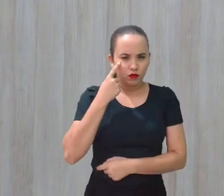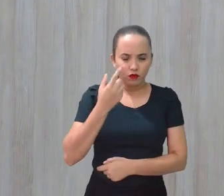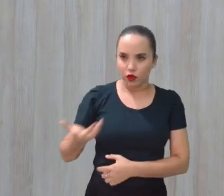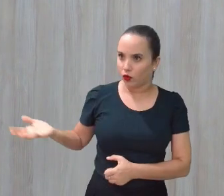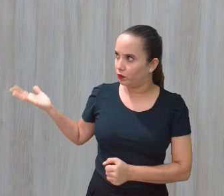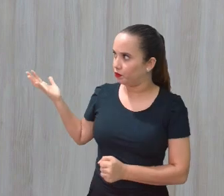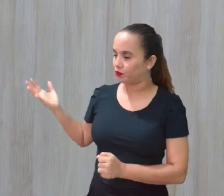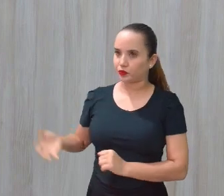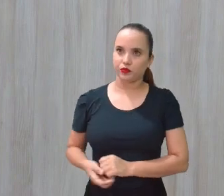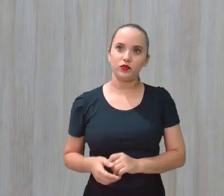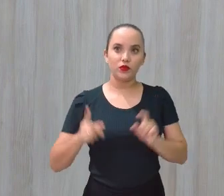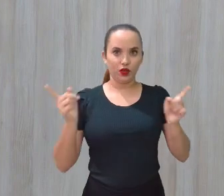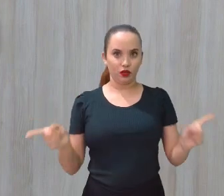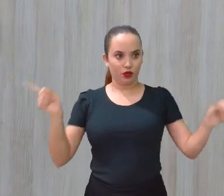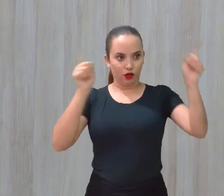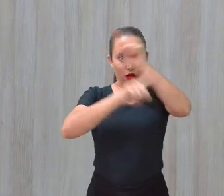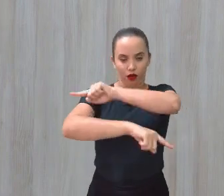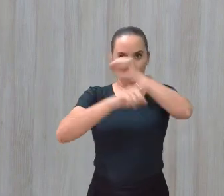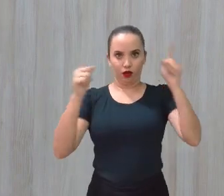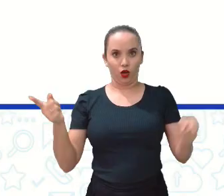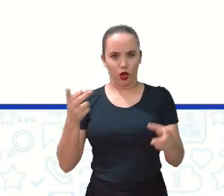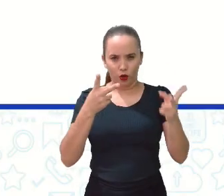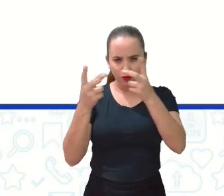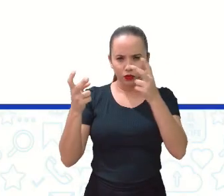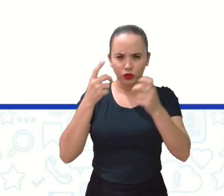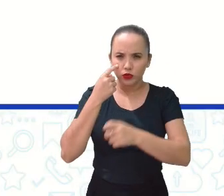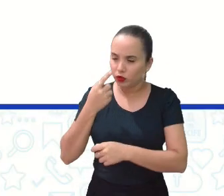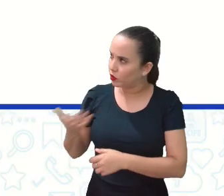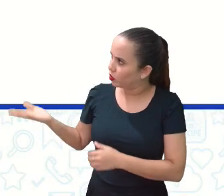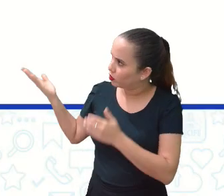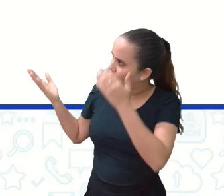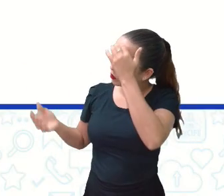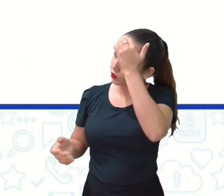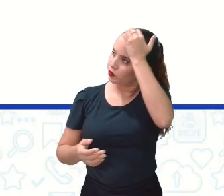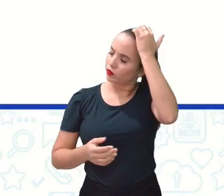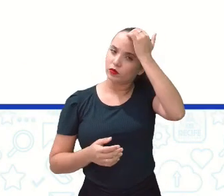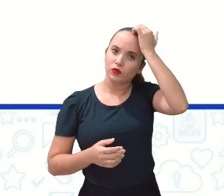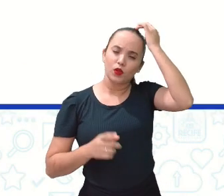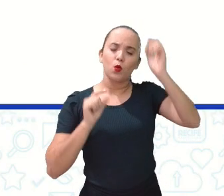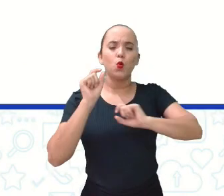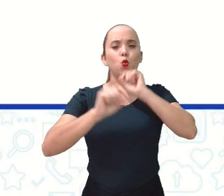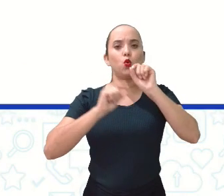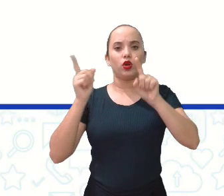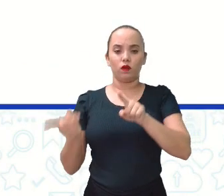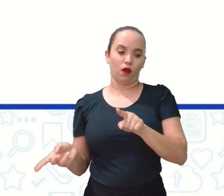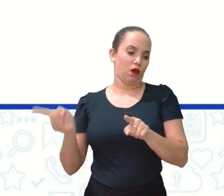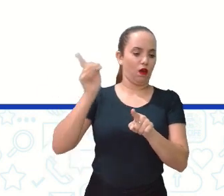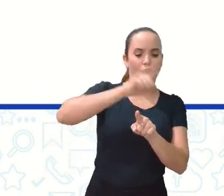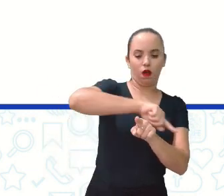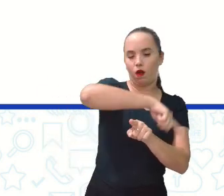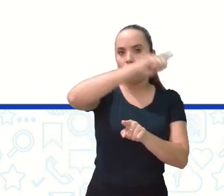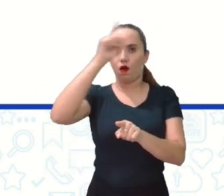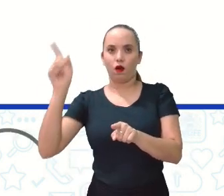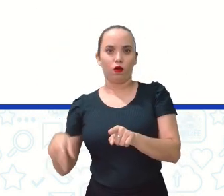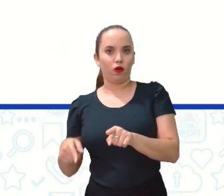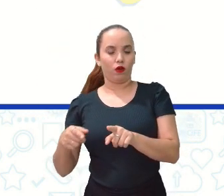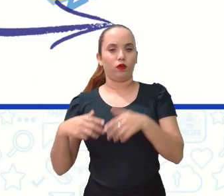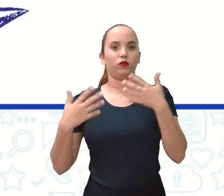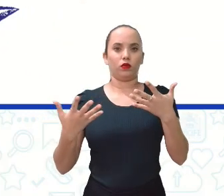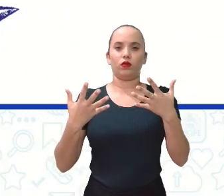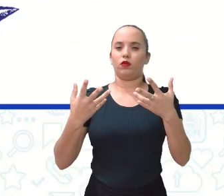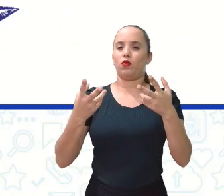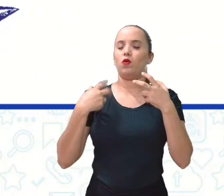ó, essas passagens aí. Ó. Então, eu estou indicando aí o que é que vai passar para um lado, o que é que vai passar para o outro. Lembrando que